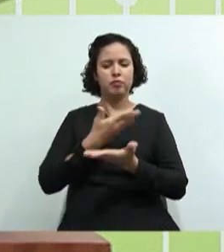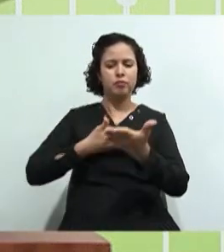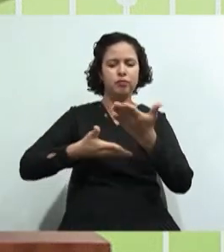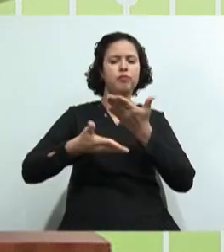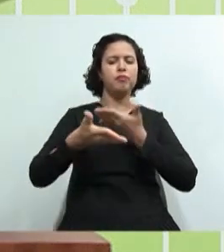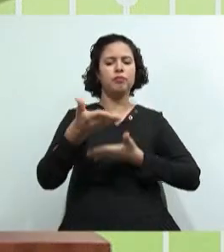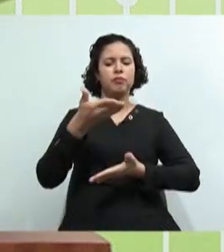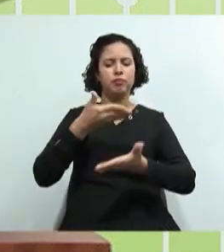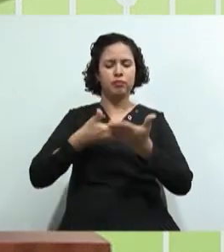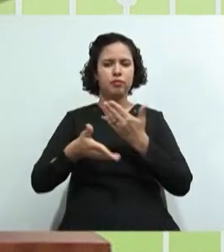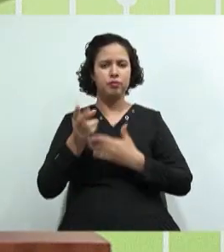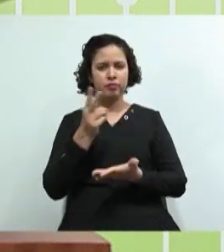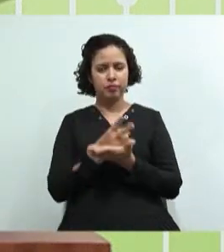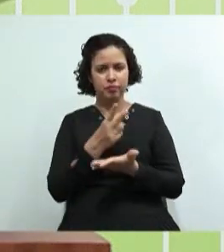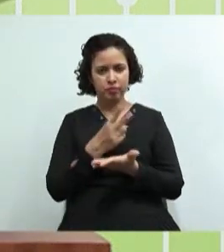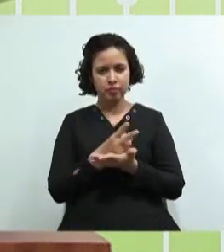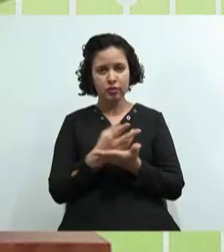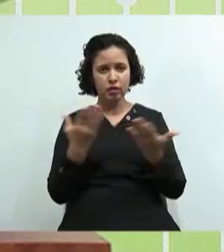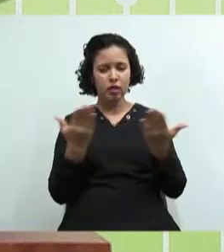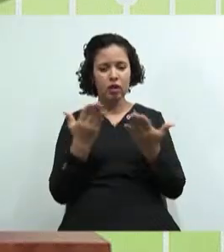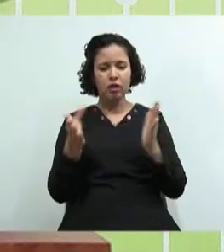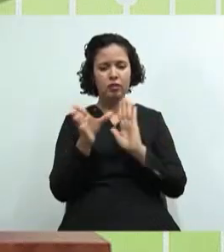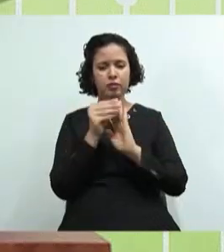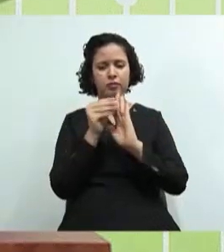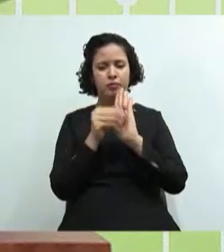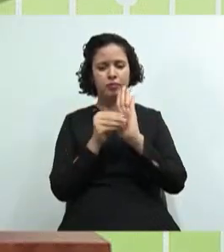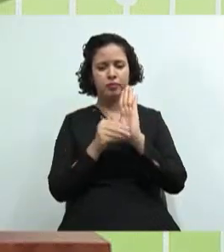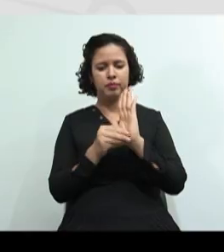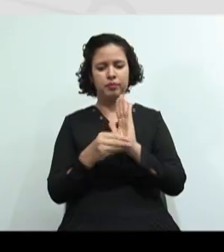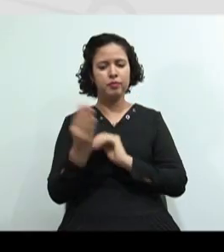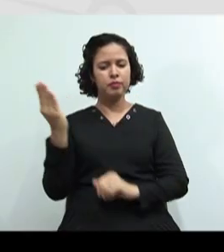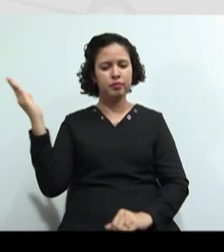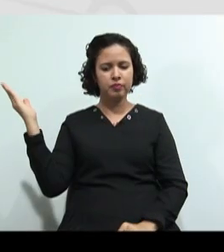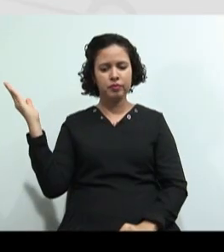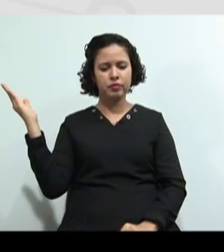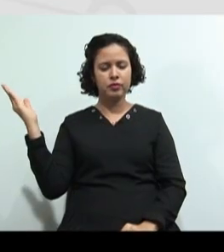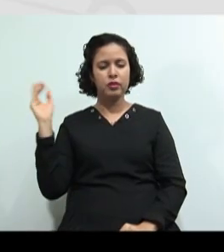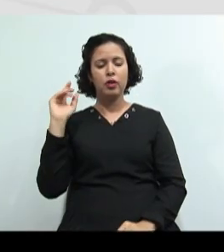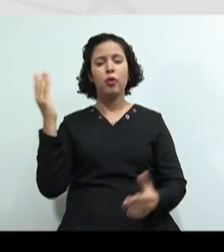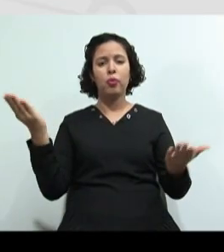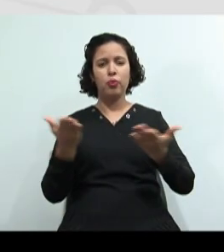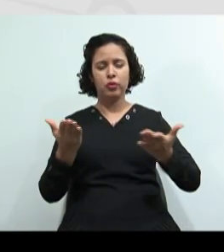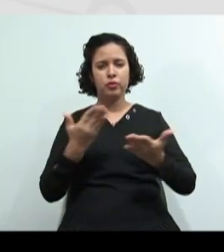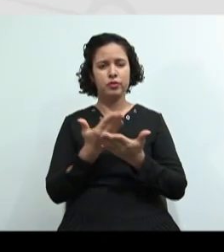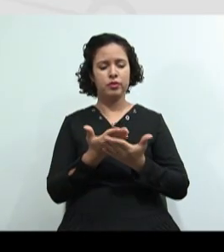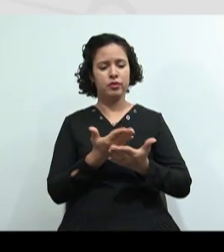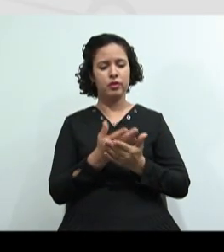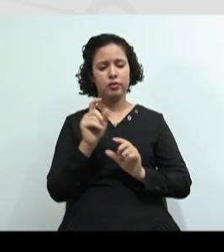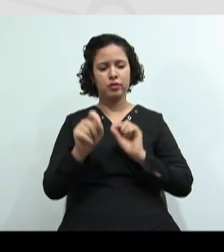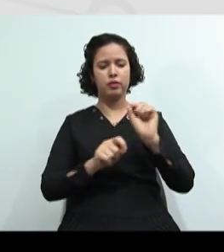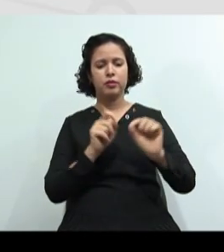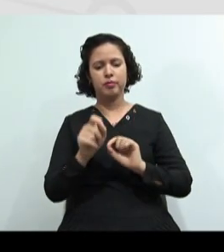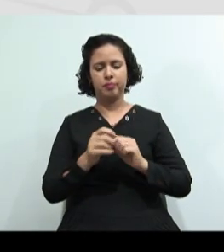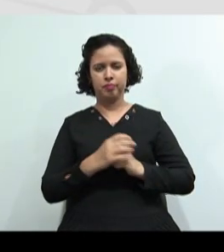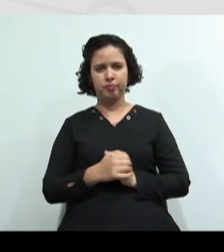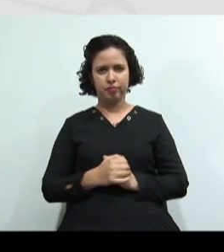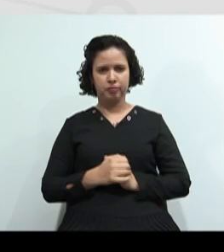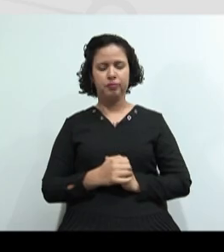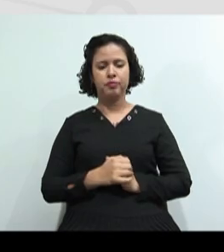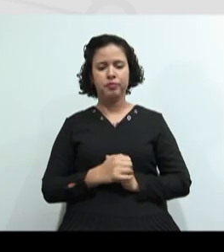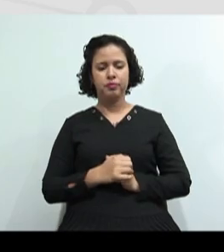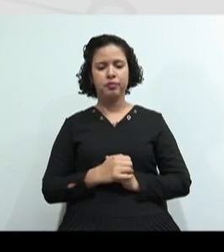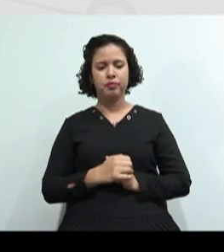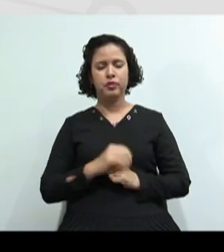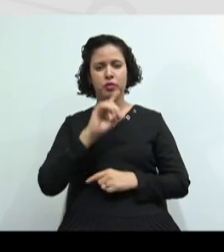aula muito boa. Vamos para o conteúdo então, coloca aí na tela que eu quero te mostrar o que nós vamos ter hoje. Olha só aqui, ó. Conteúdo, vamos trabalhar